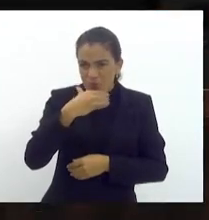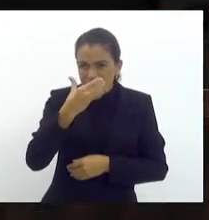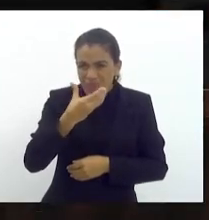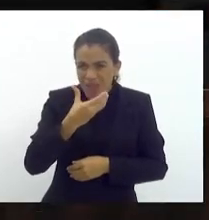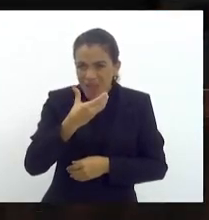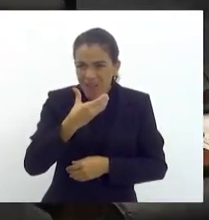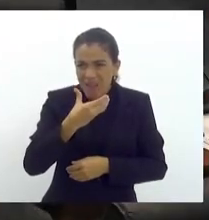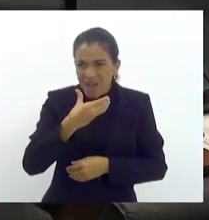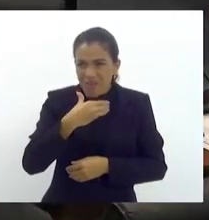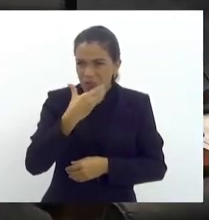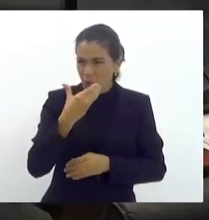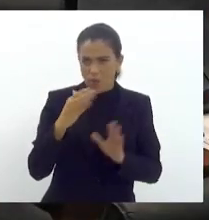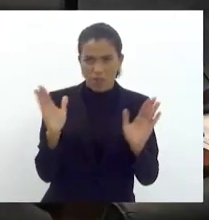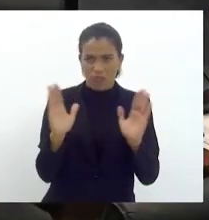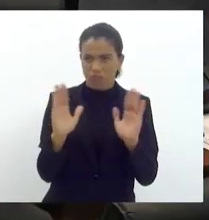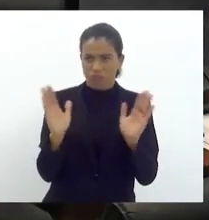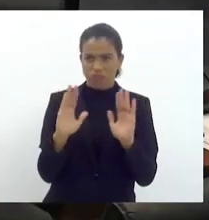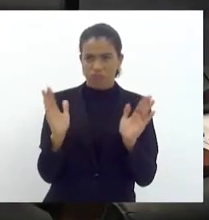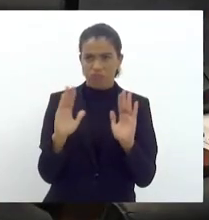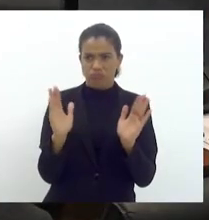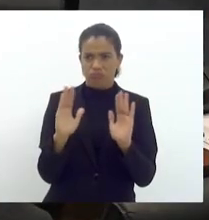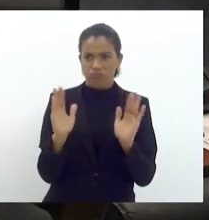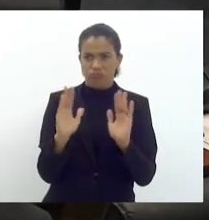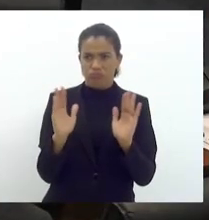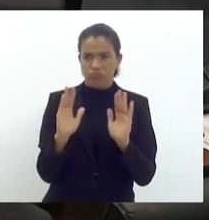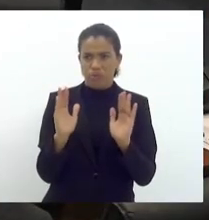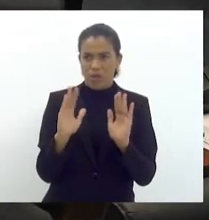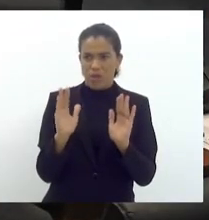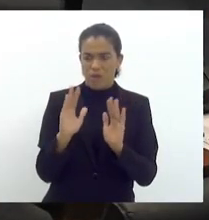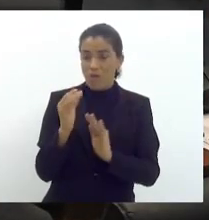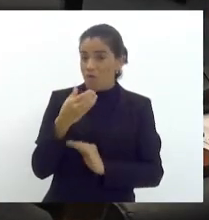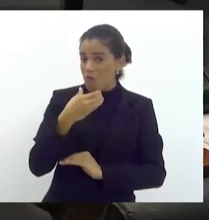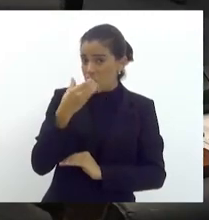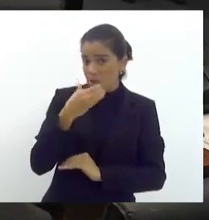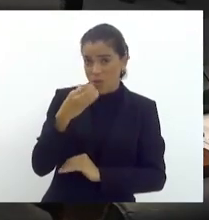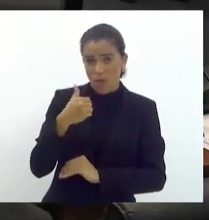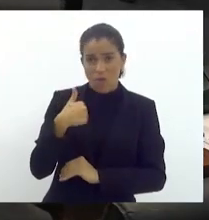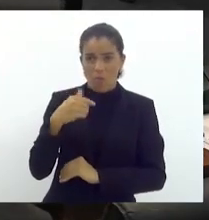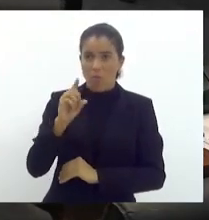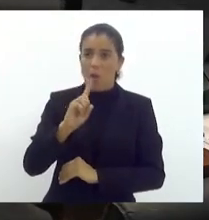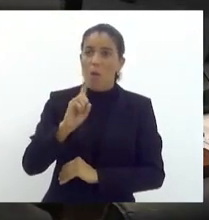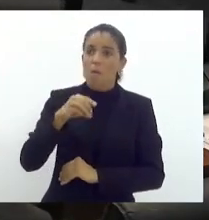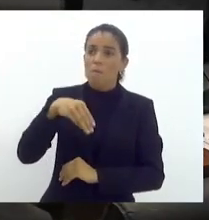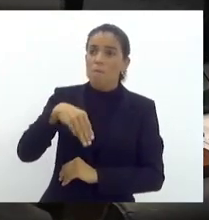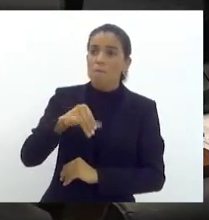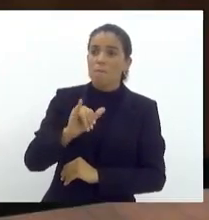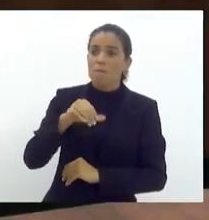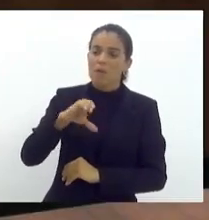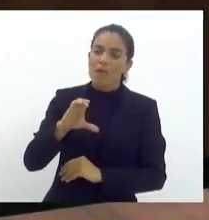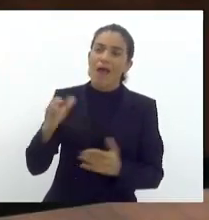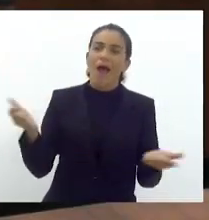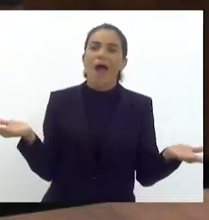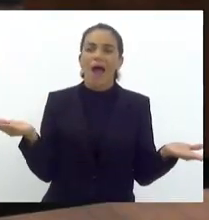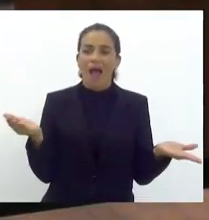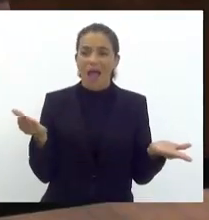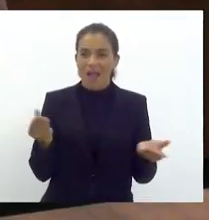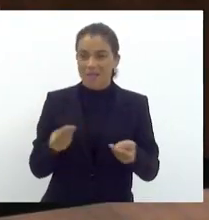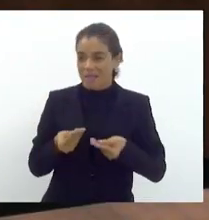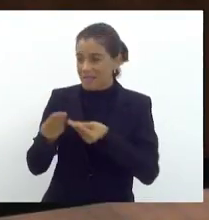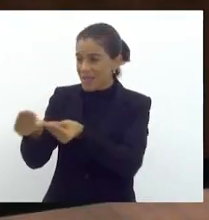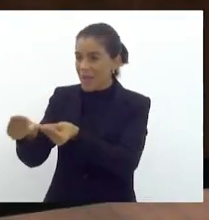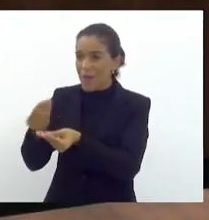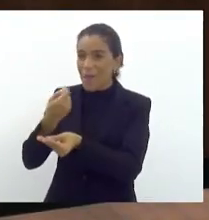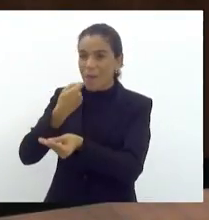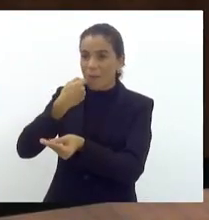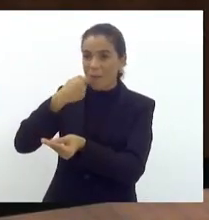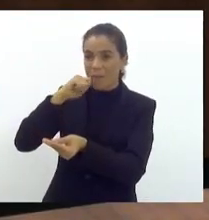não vossa excelência serviu fruta eu acho que foi Mickey que pediu para ele Mickey que pediu Ah então você lembra para nós só serviu pouco